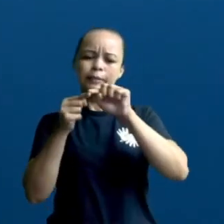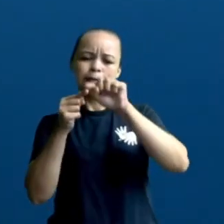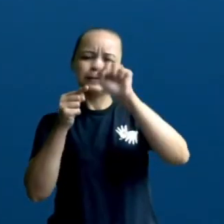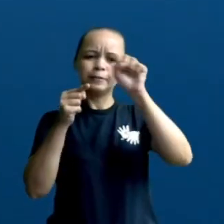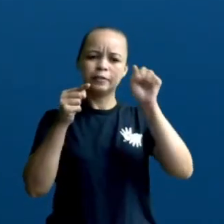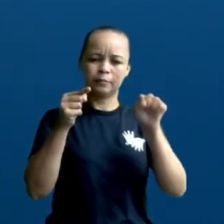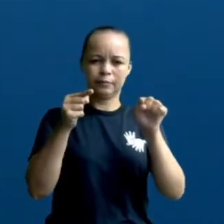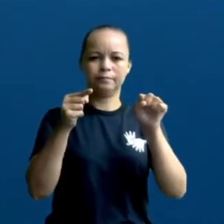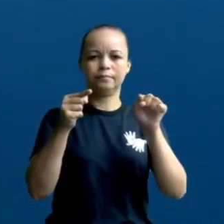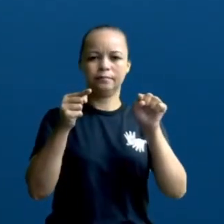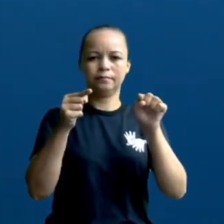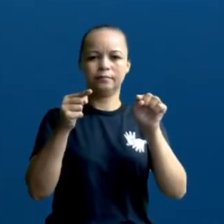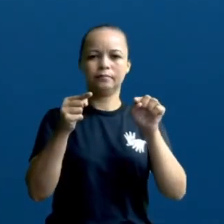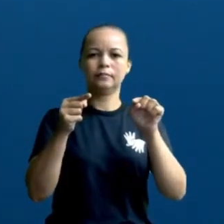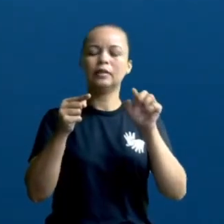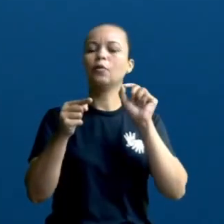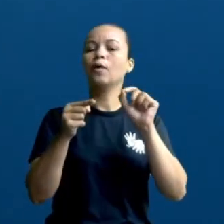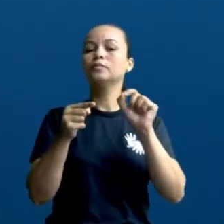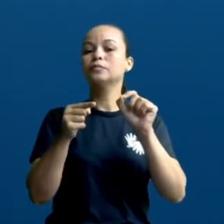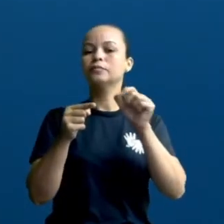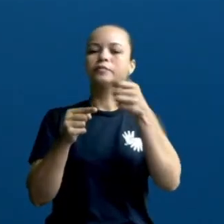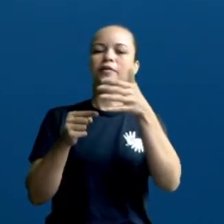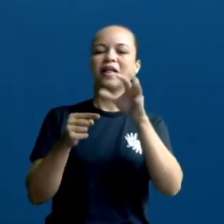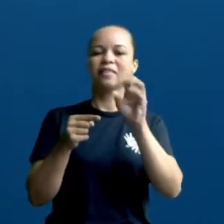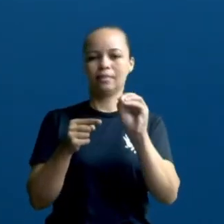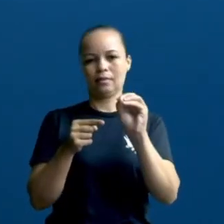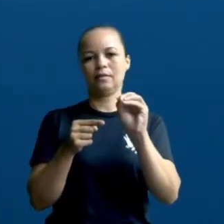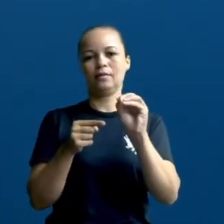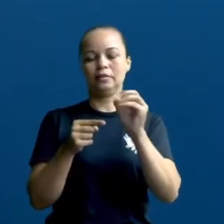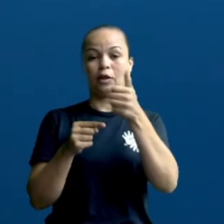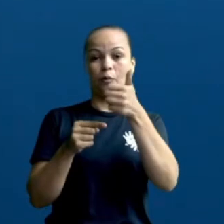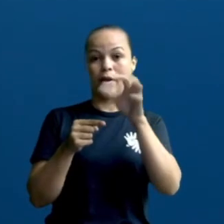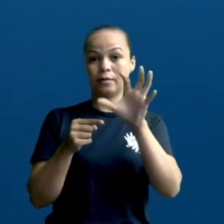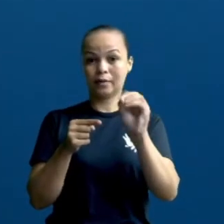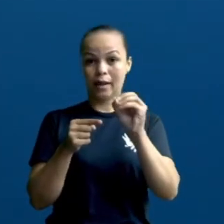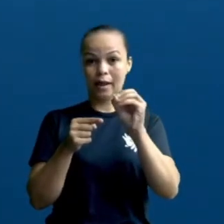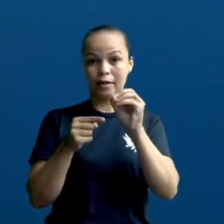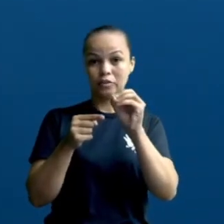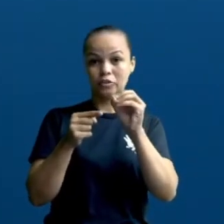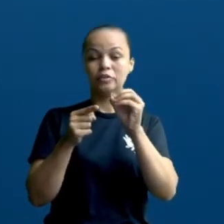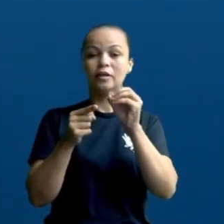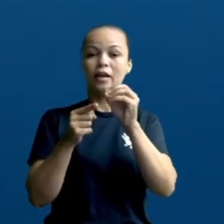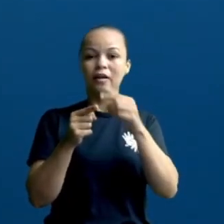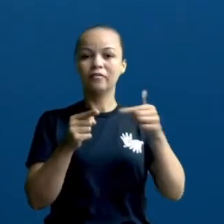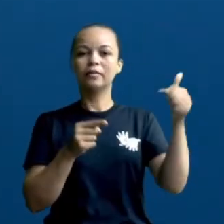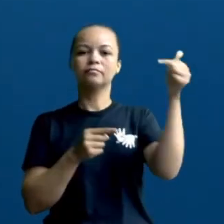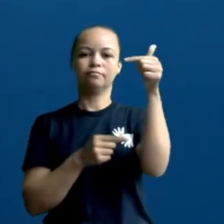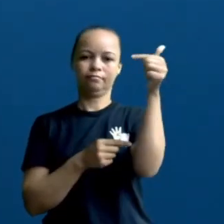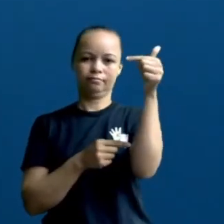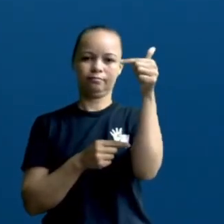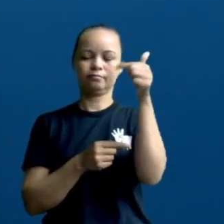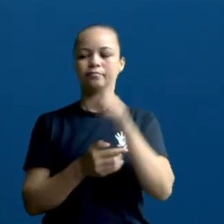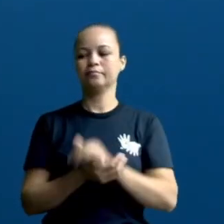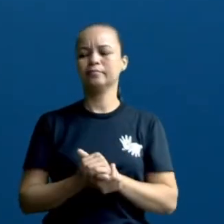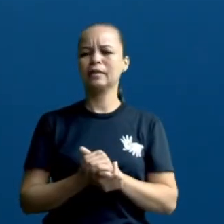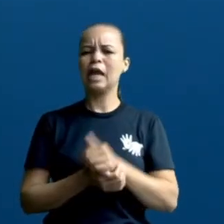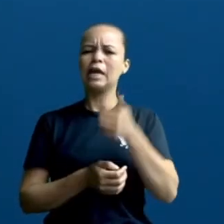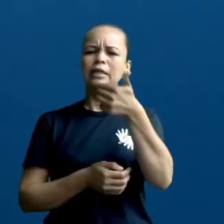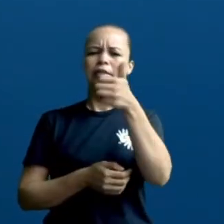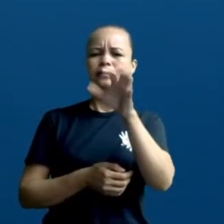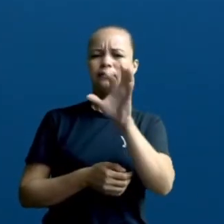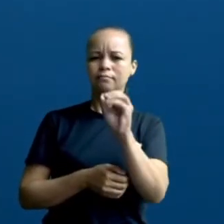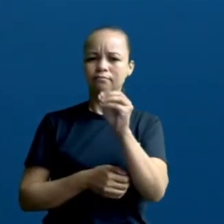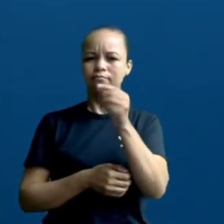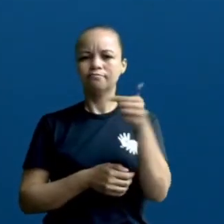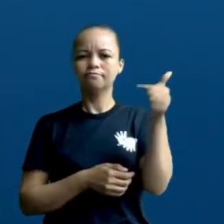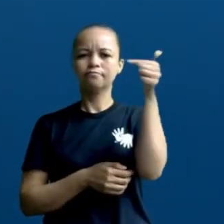semicircunferência é 10, tá certo? Então, vai ser 10 elevado ao quadrado. E 10 elevado ao